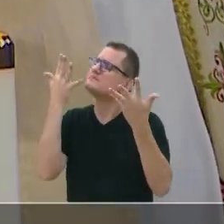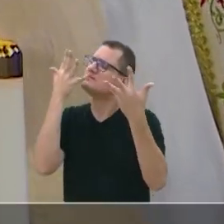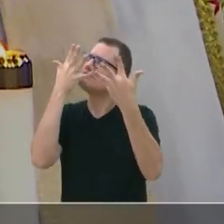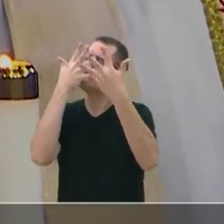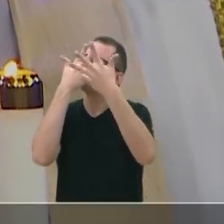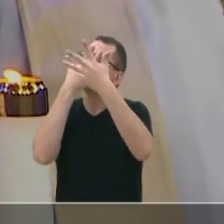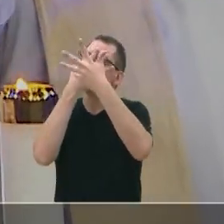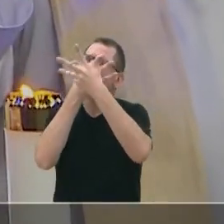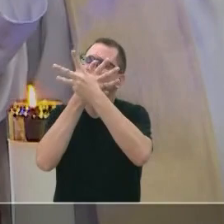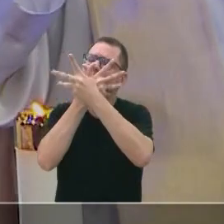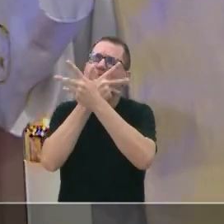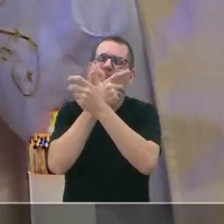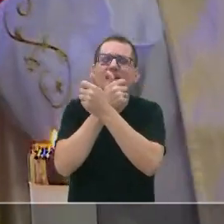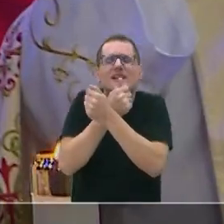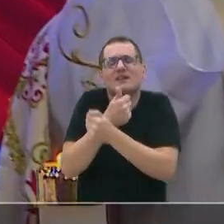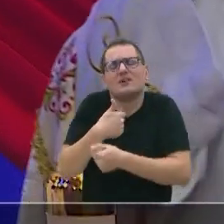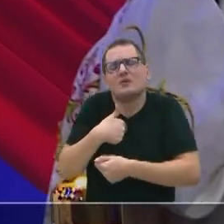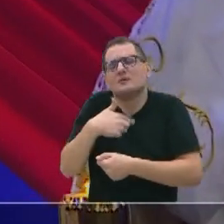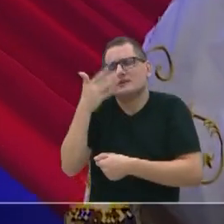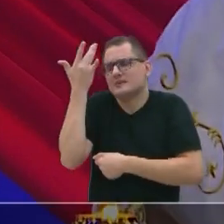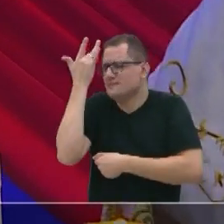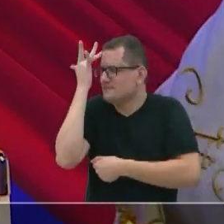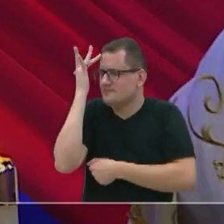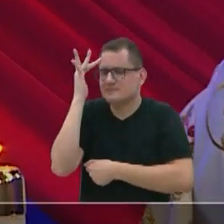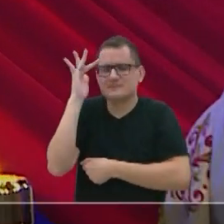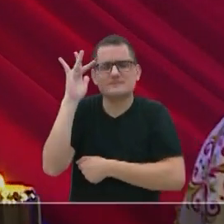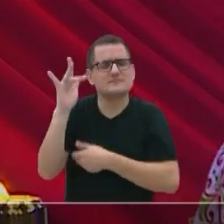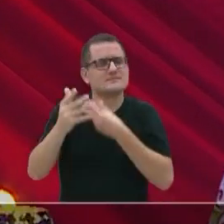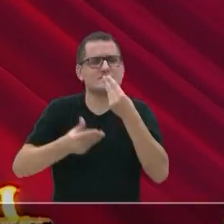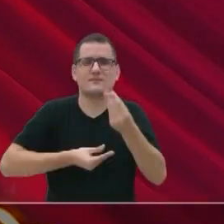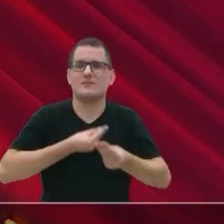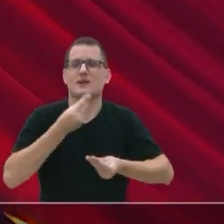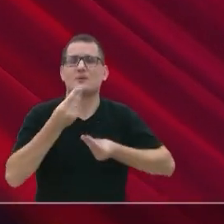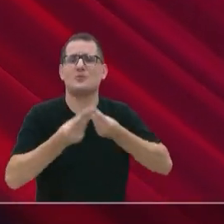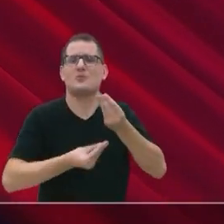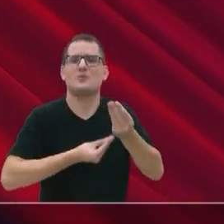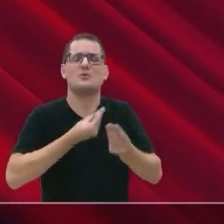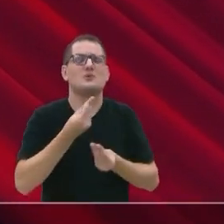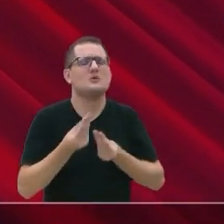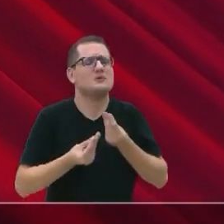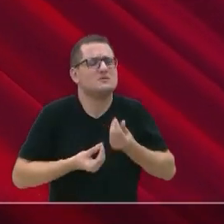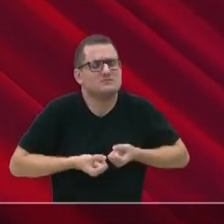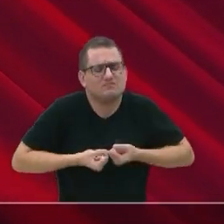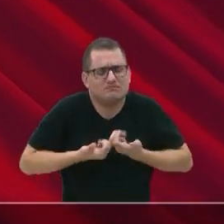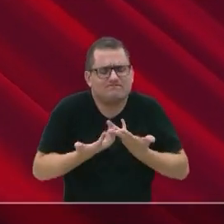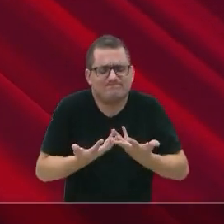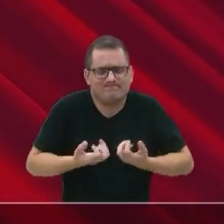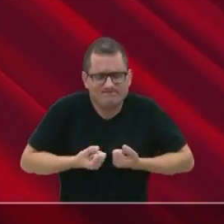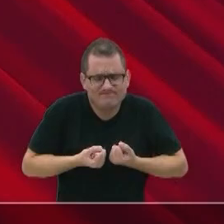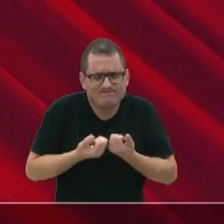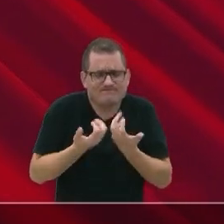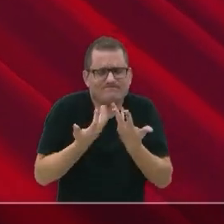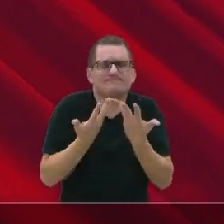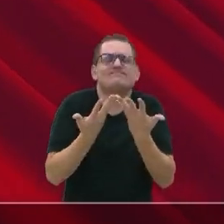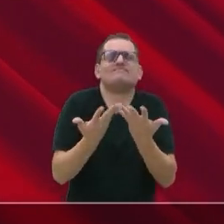és tão lindo que eu nem sei